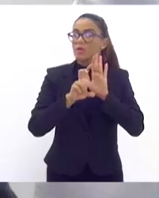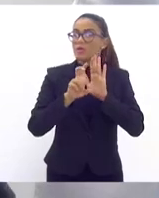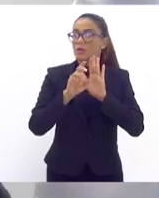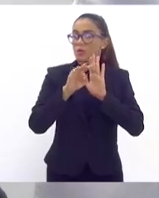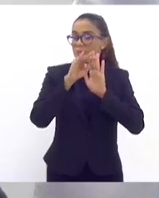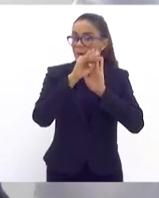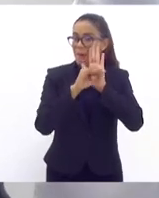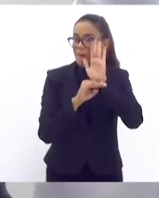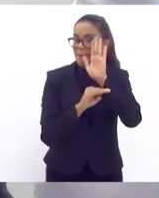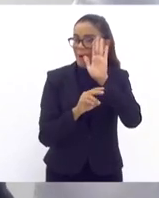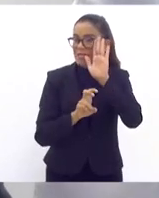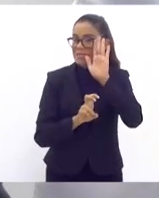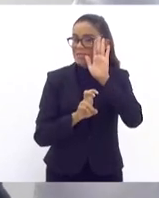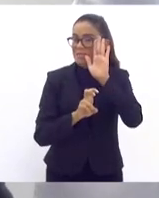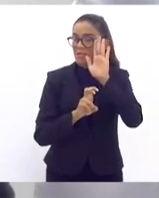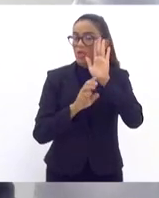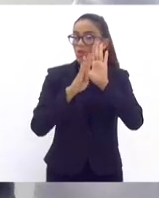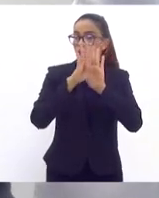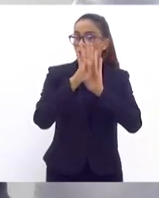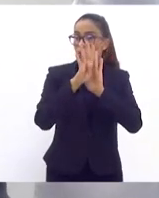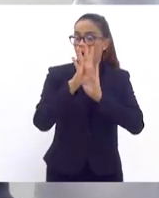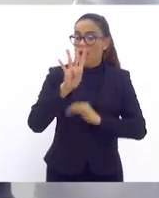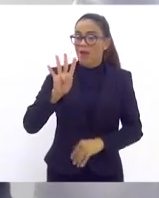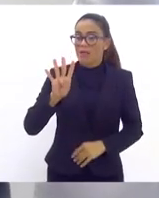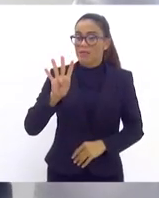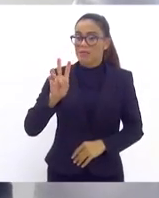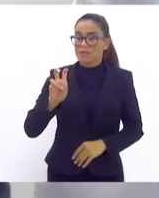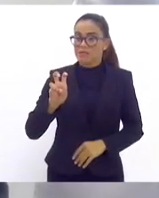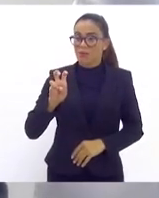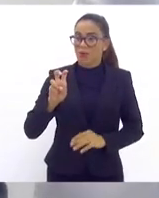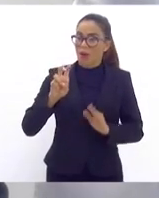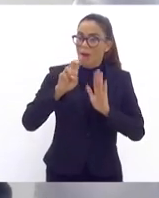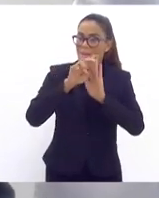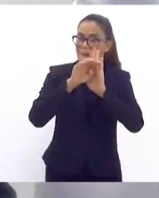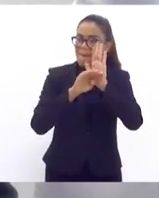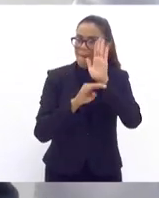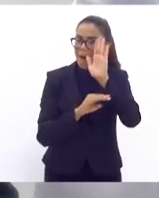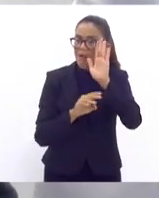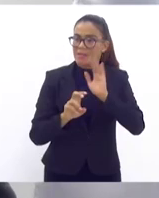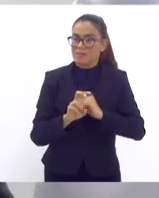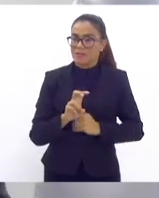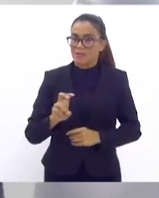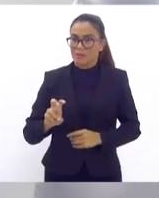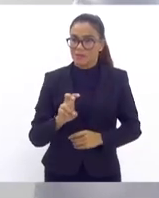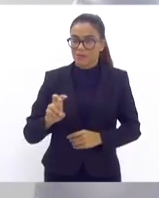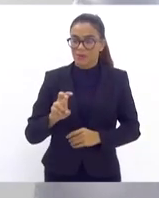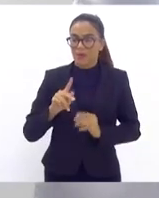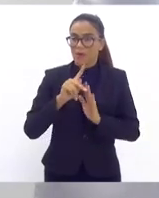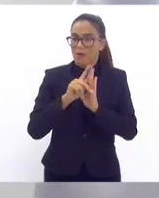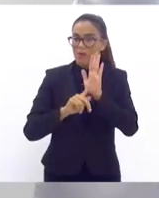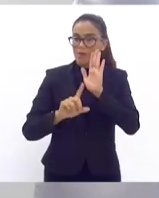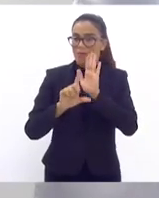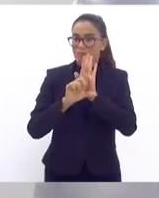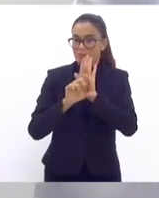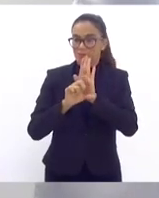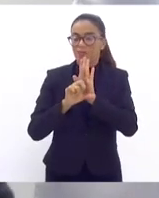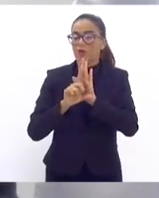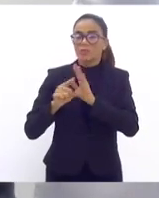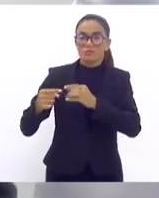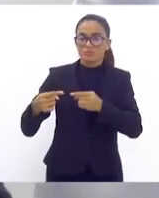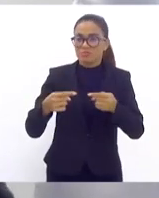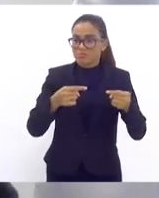55, do 45 ao 55 da pauta, são os projetos que nós estamos